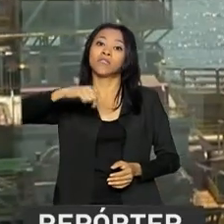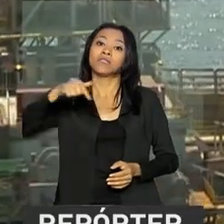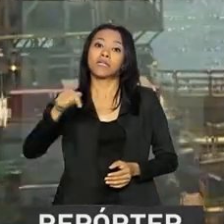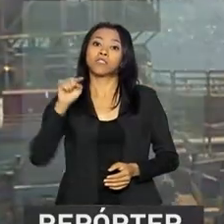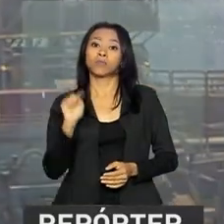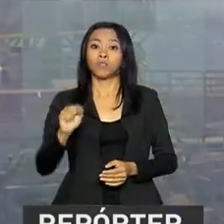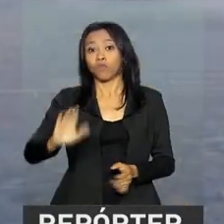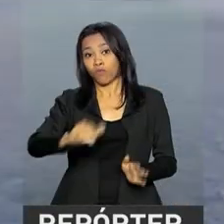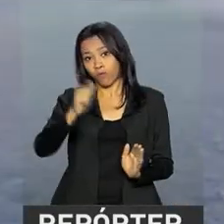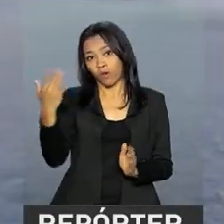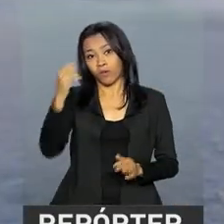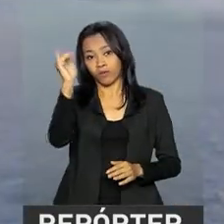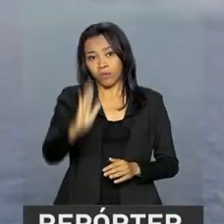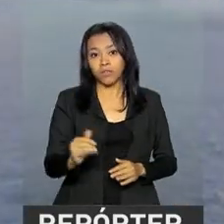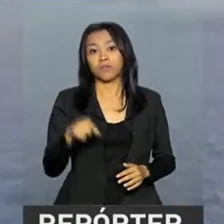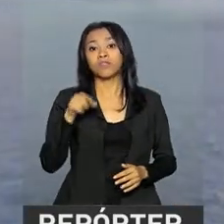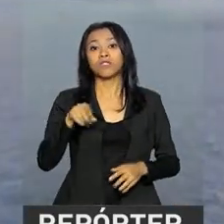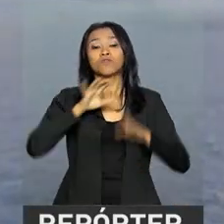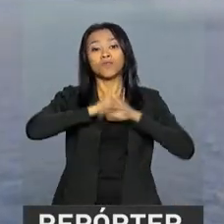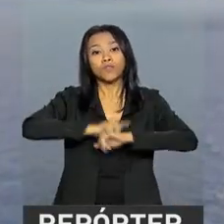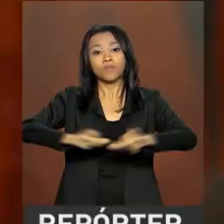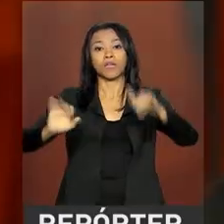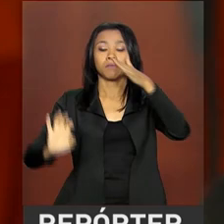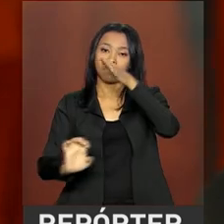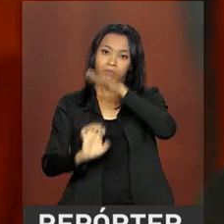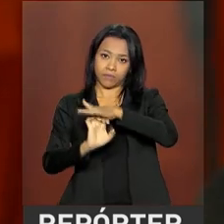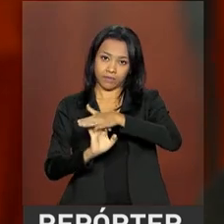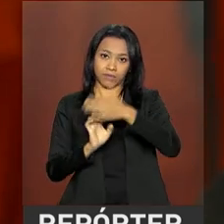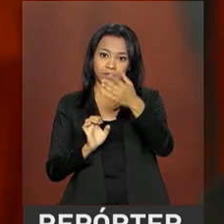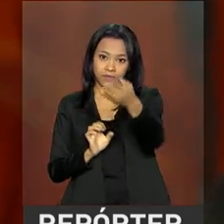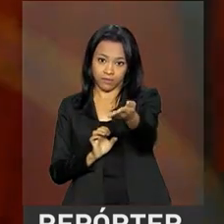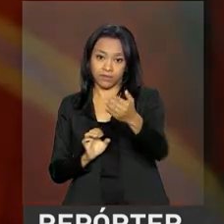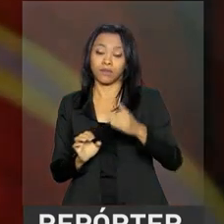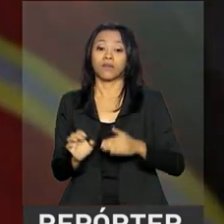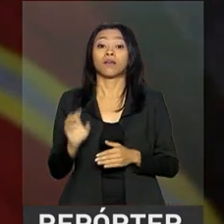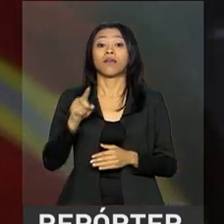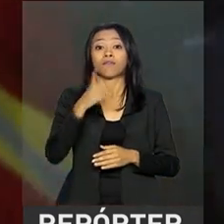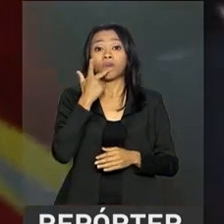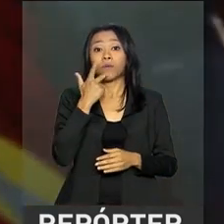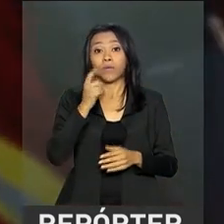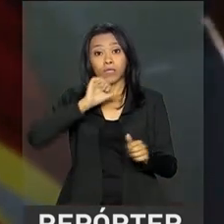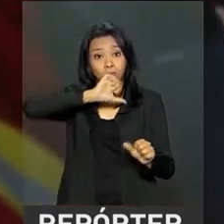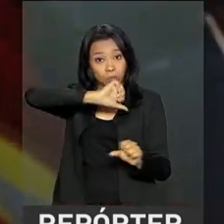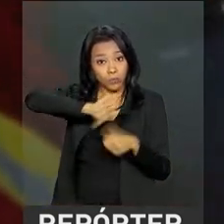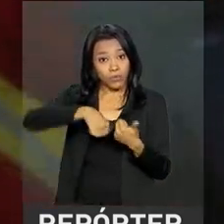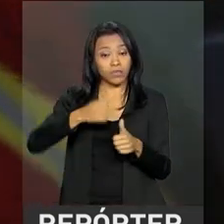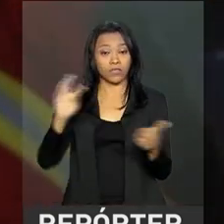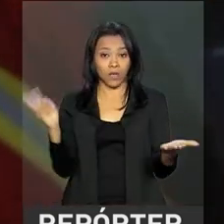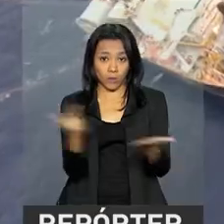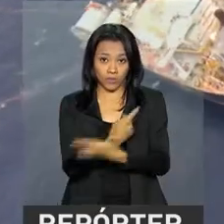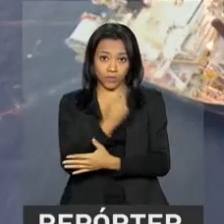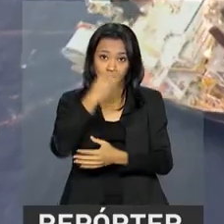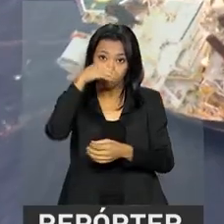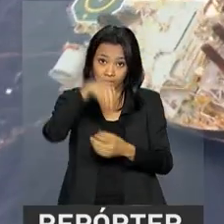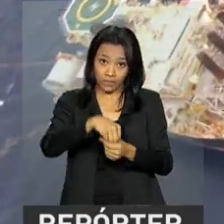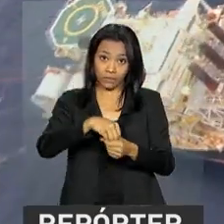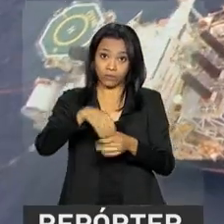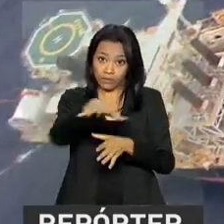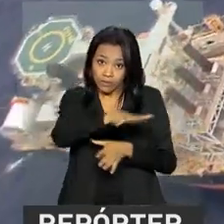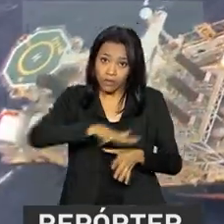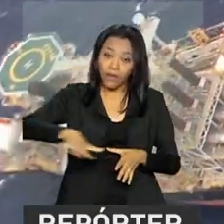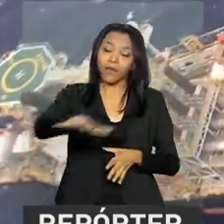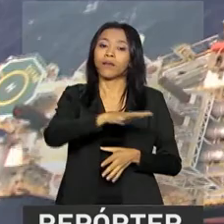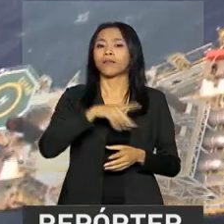informações foram divulgadas pela petrobras e segundo a empresa as mudanças promovidas no setor energético que